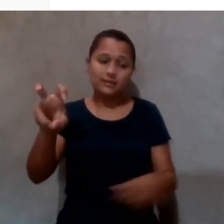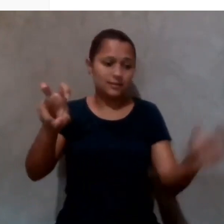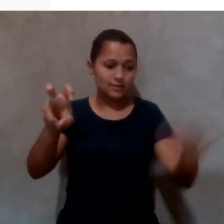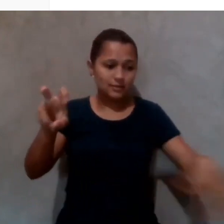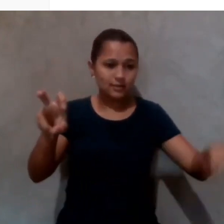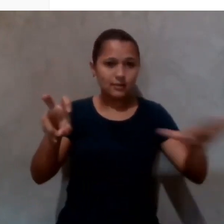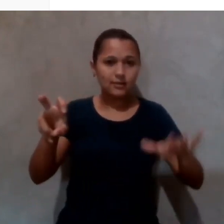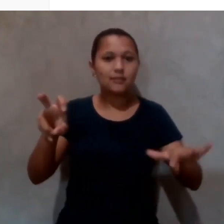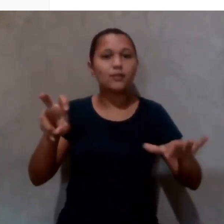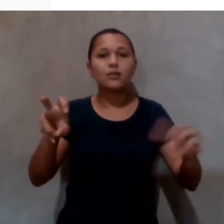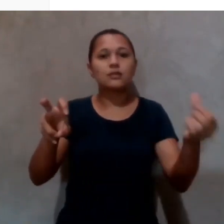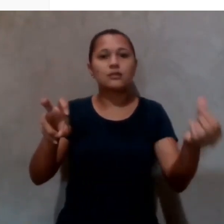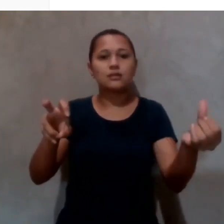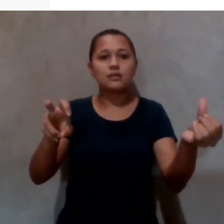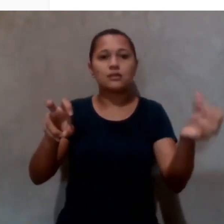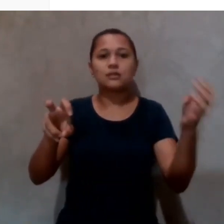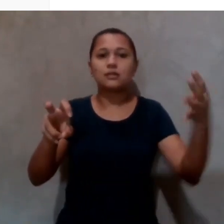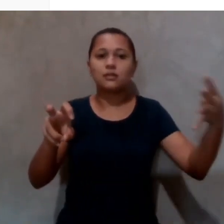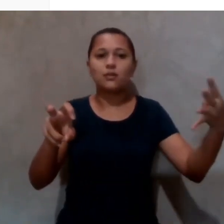0,234 ou então